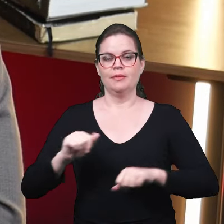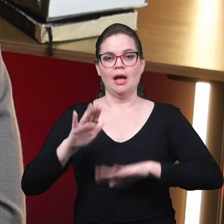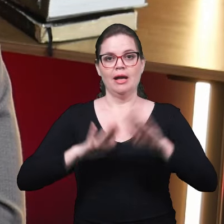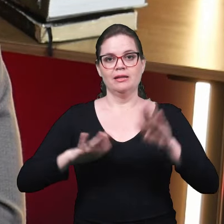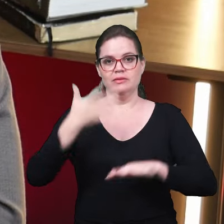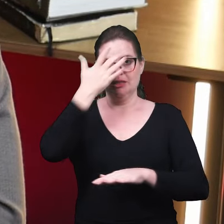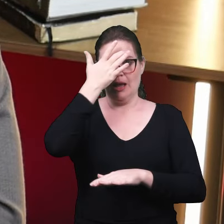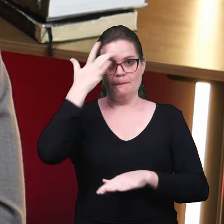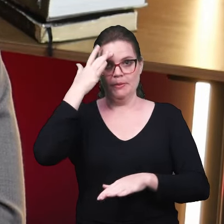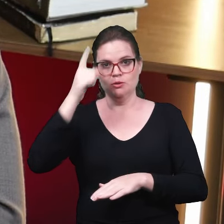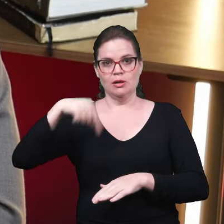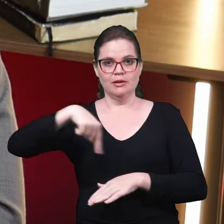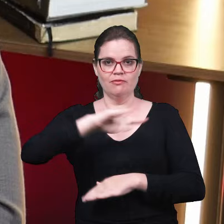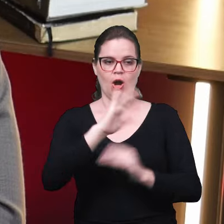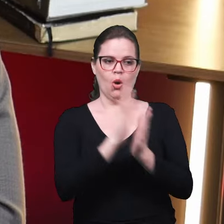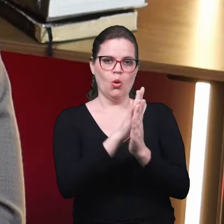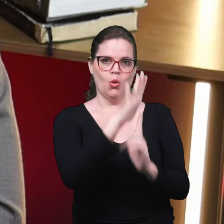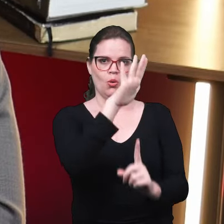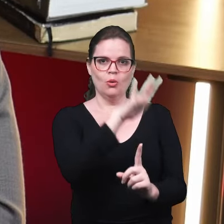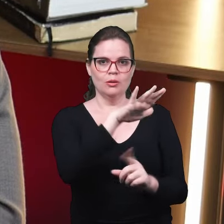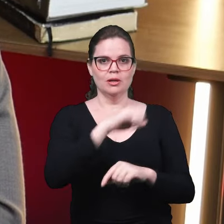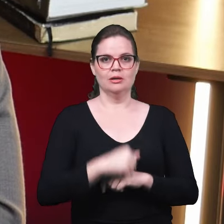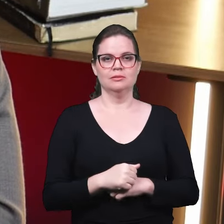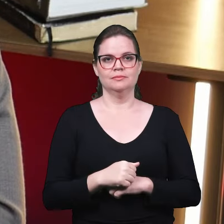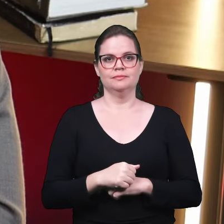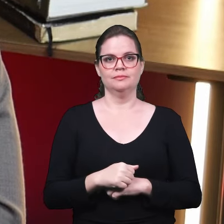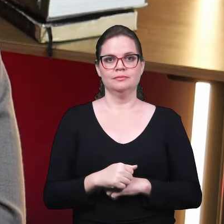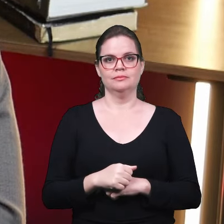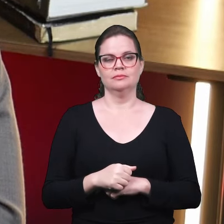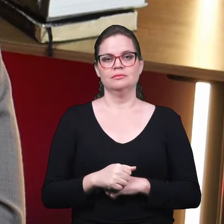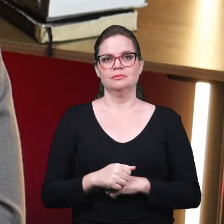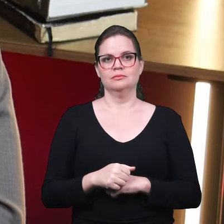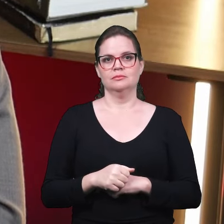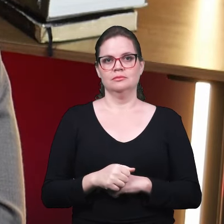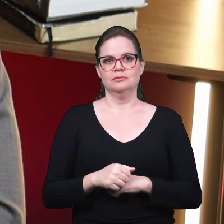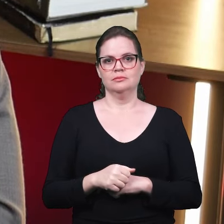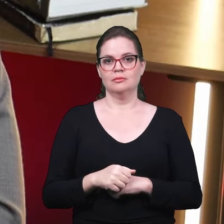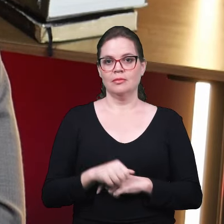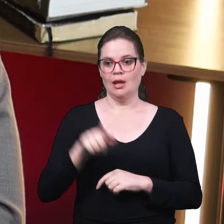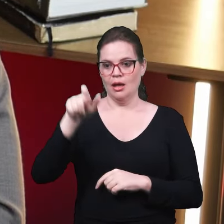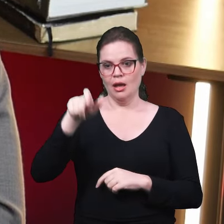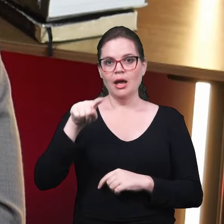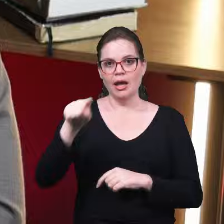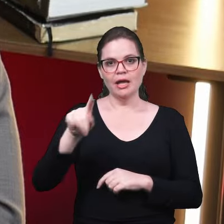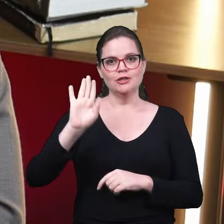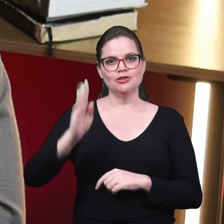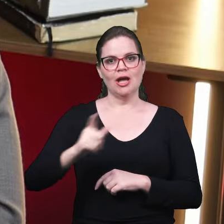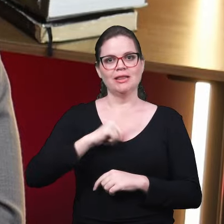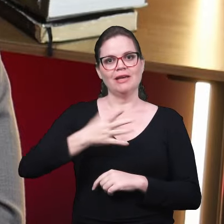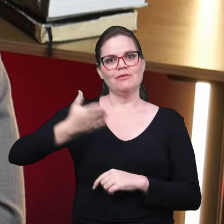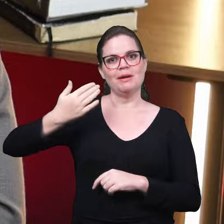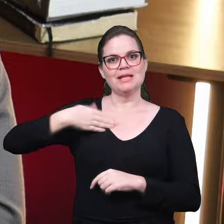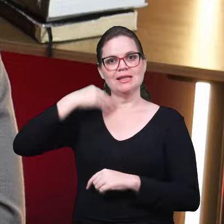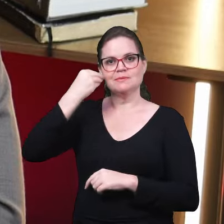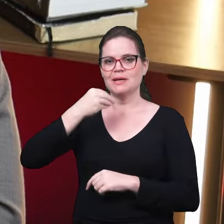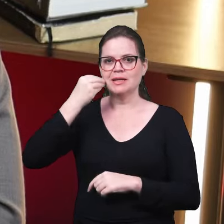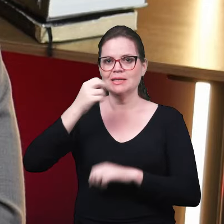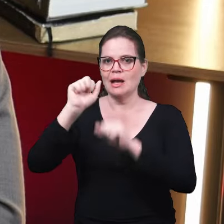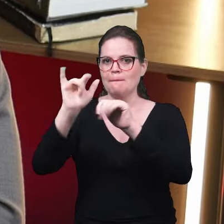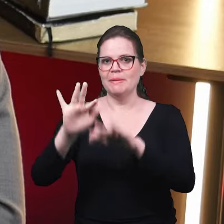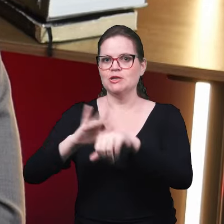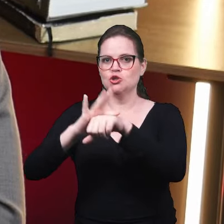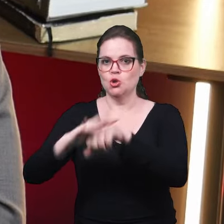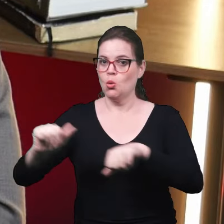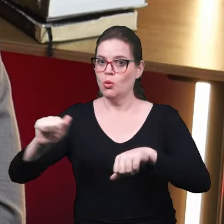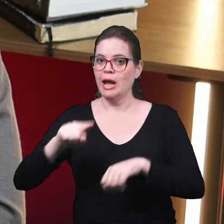vai assisti-lo ali, o irmão foi alvo da mesma bênção. Sim. E ele vai testemunhar ali, não, você está